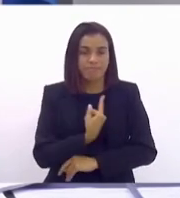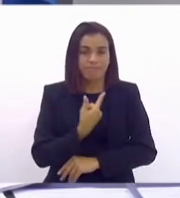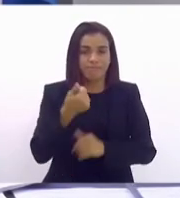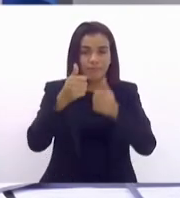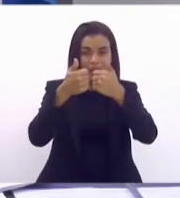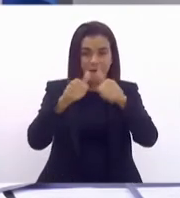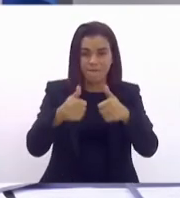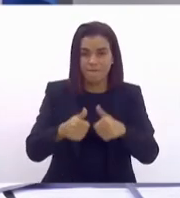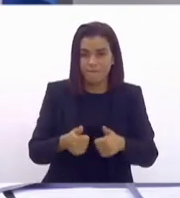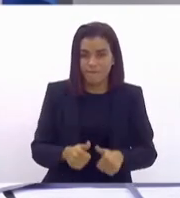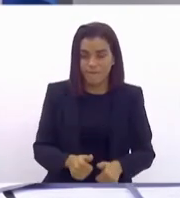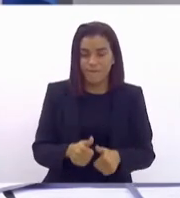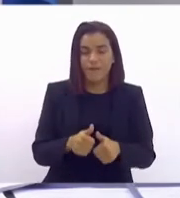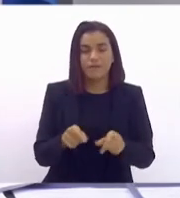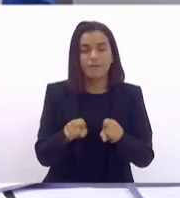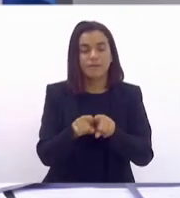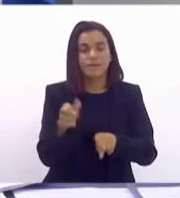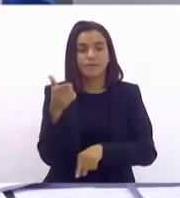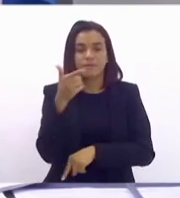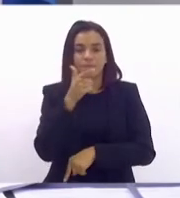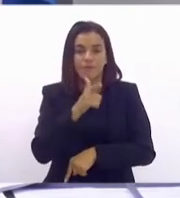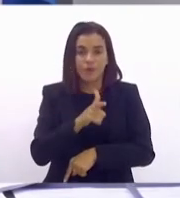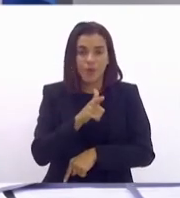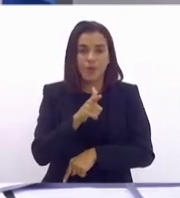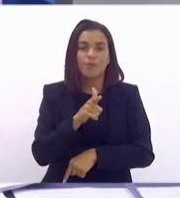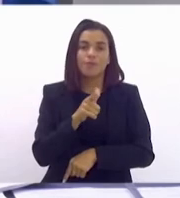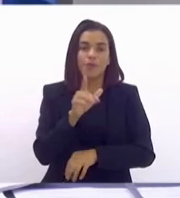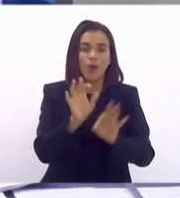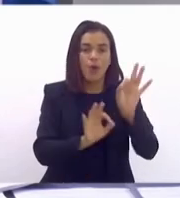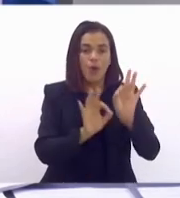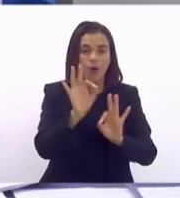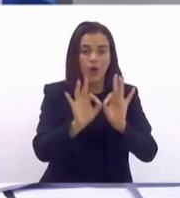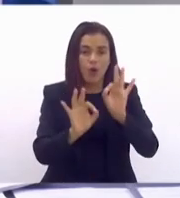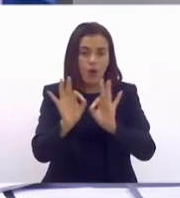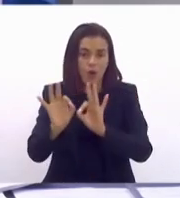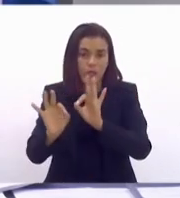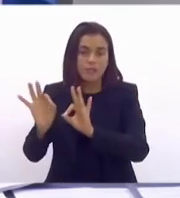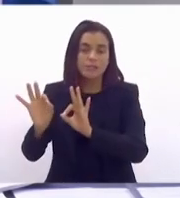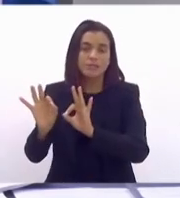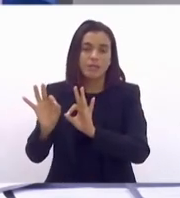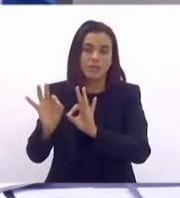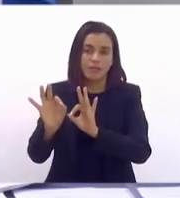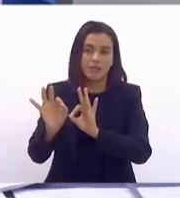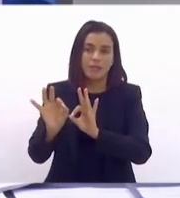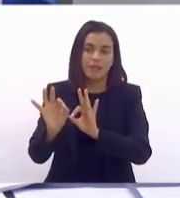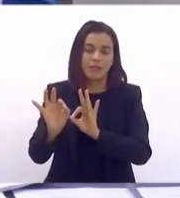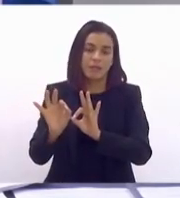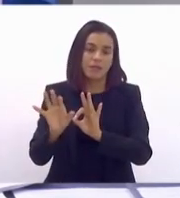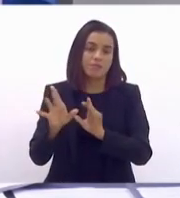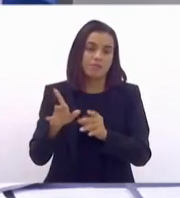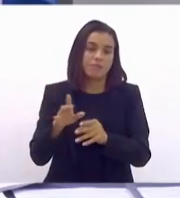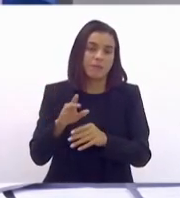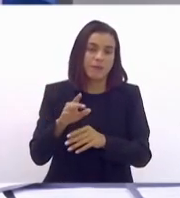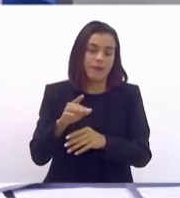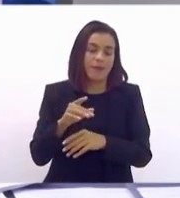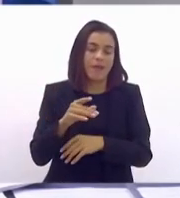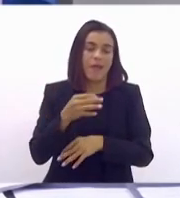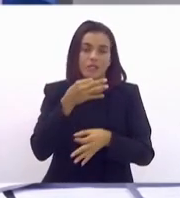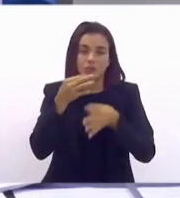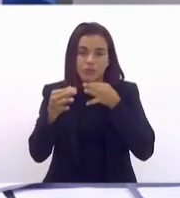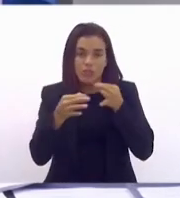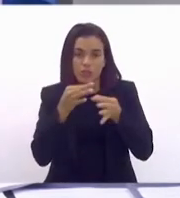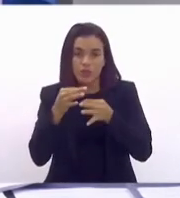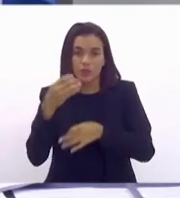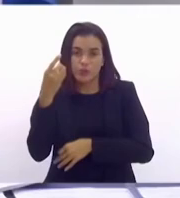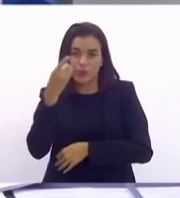também conseguir organizar as demais sugestões dos deputados e das